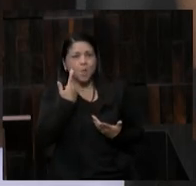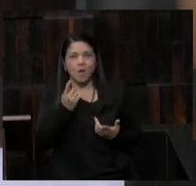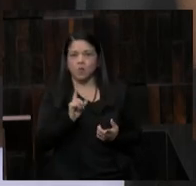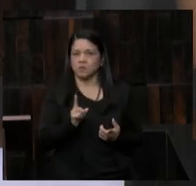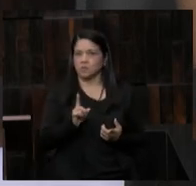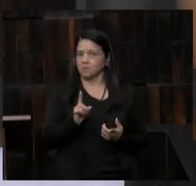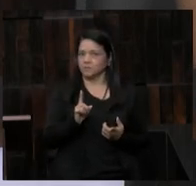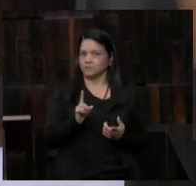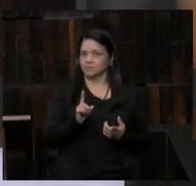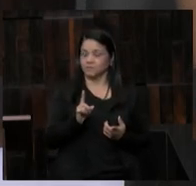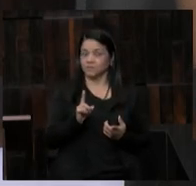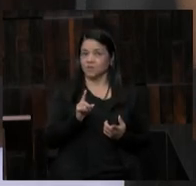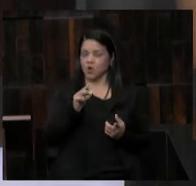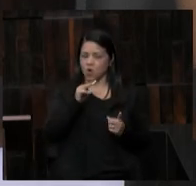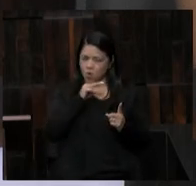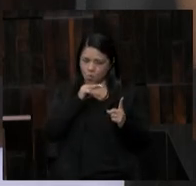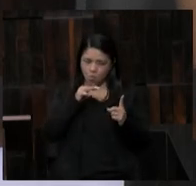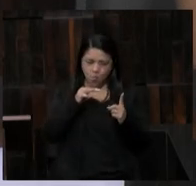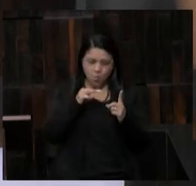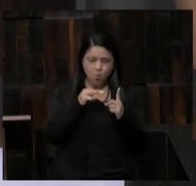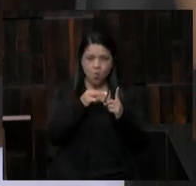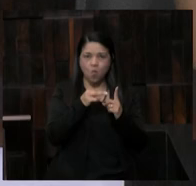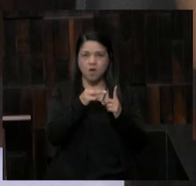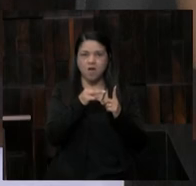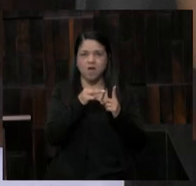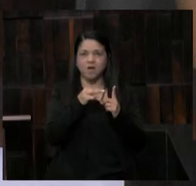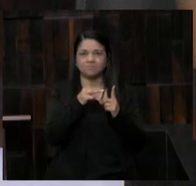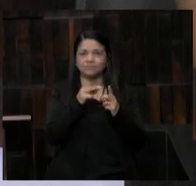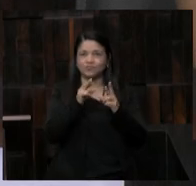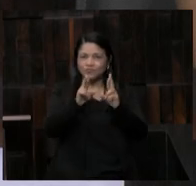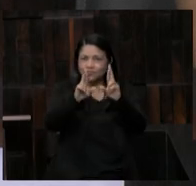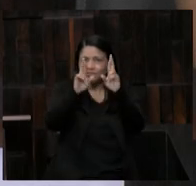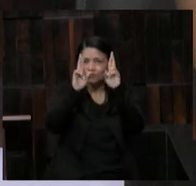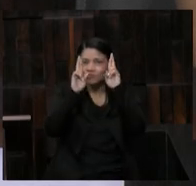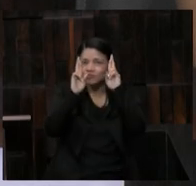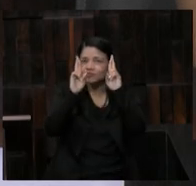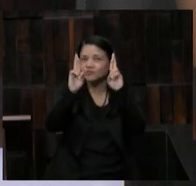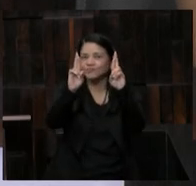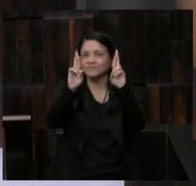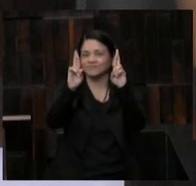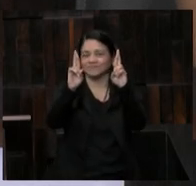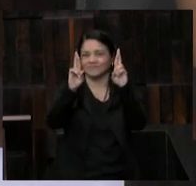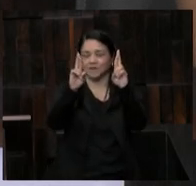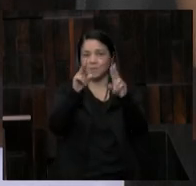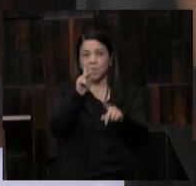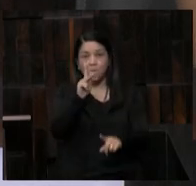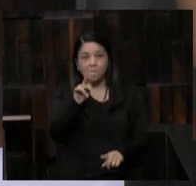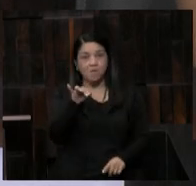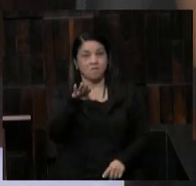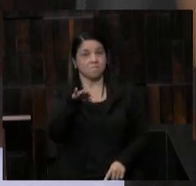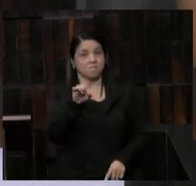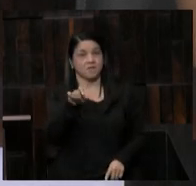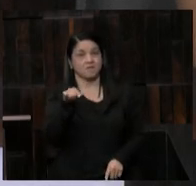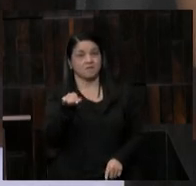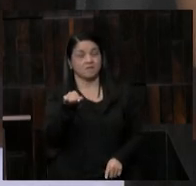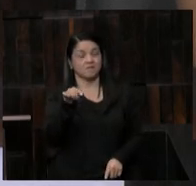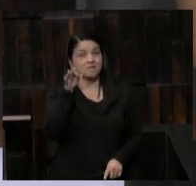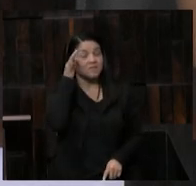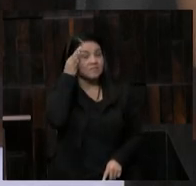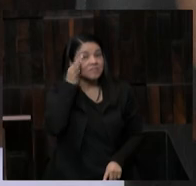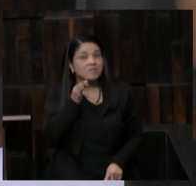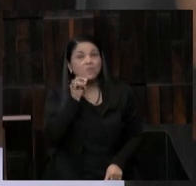porque o nosso olhar naquele momento precisa ser um olhar de esperança para aquele pai e para aquela mãe, de entender o